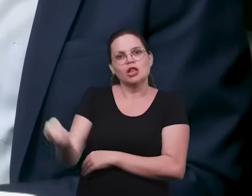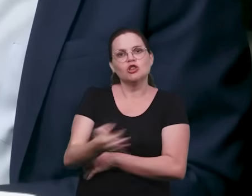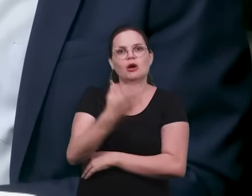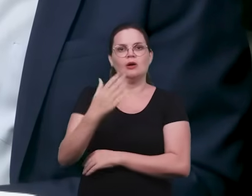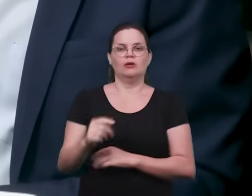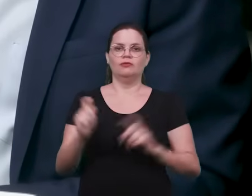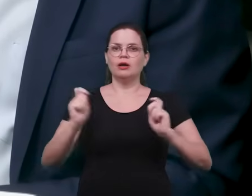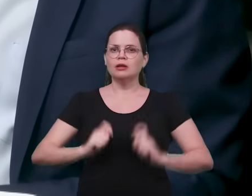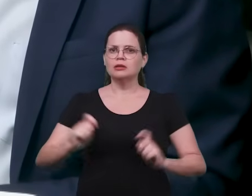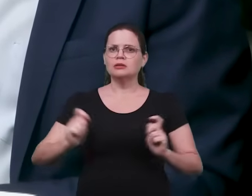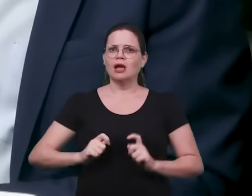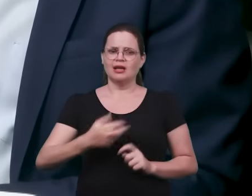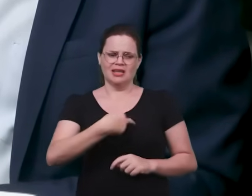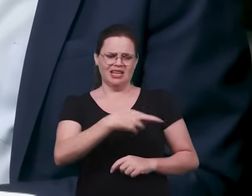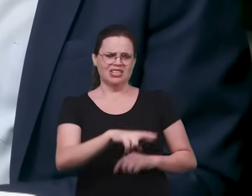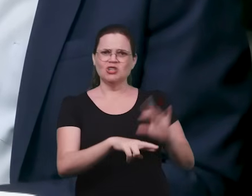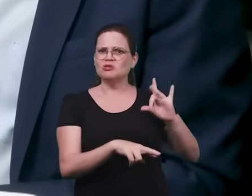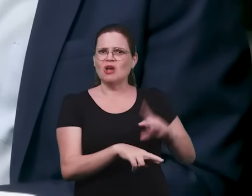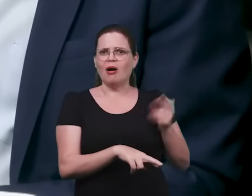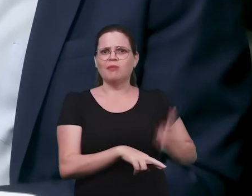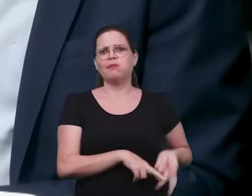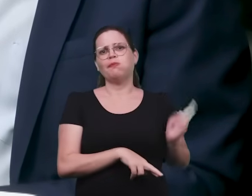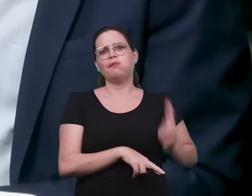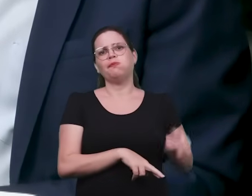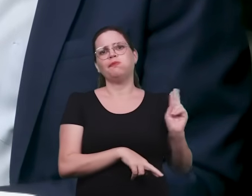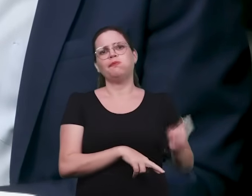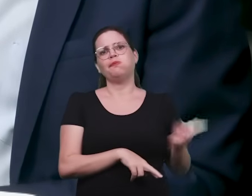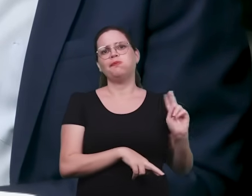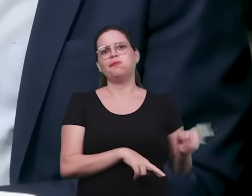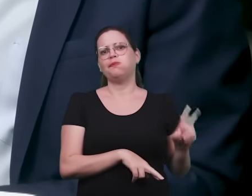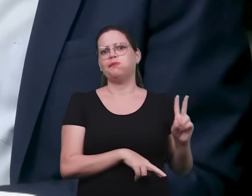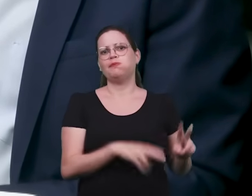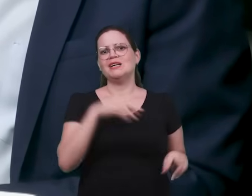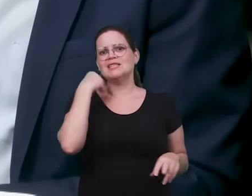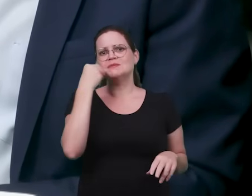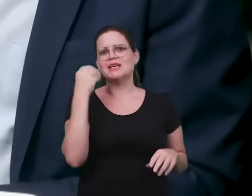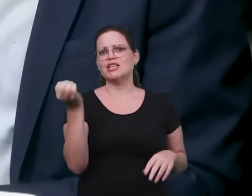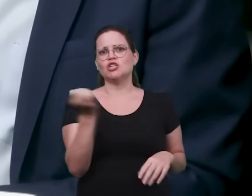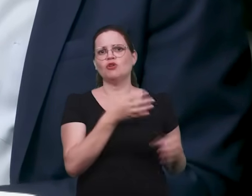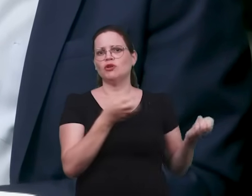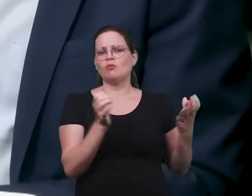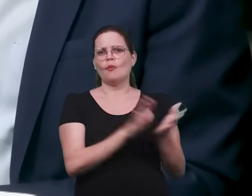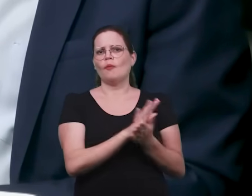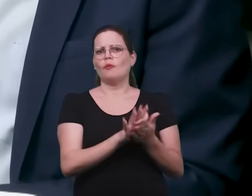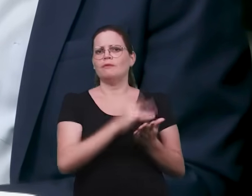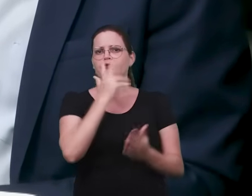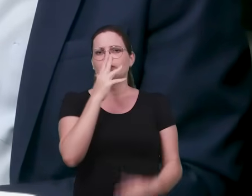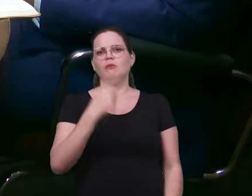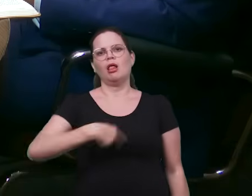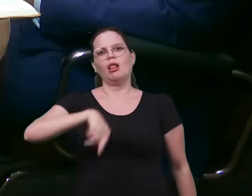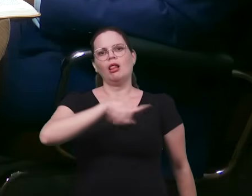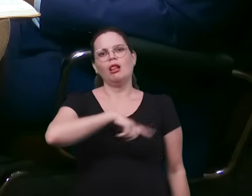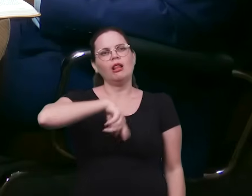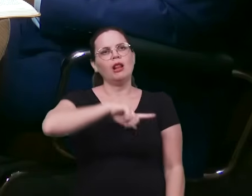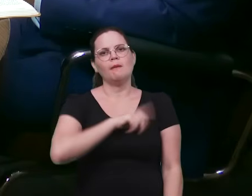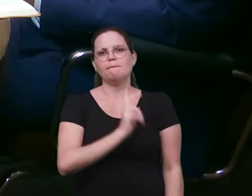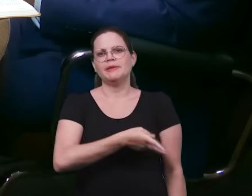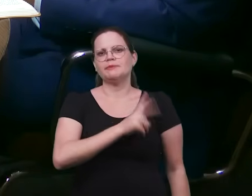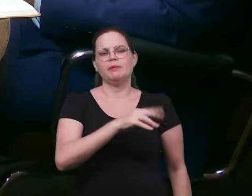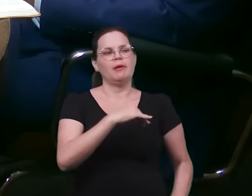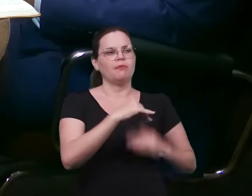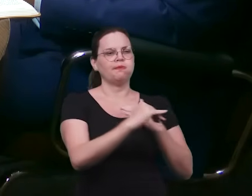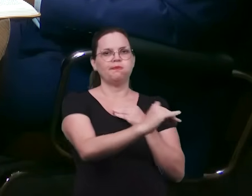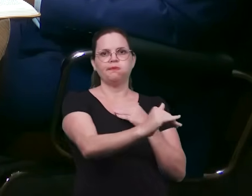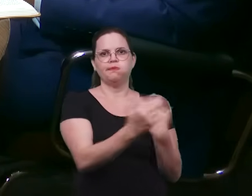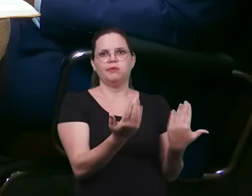quer tirar você dessa religião onde você vive uma mesmice, rodando sempre no mesmo lugar e não